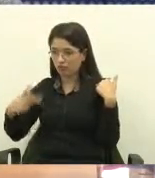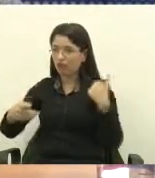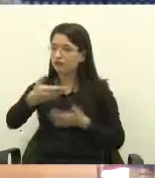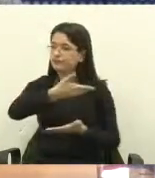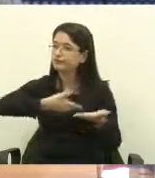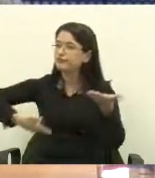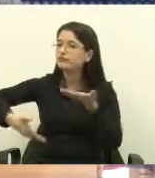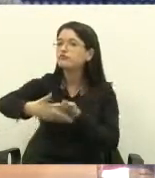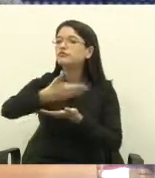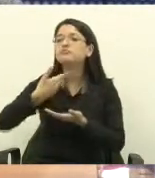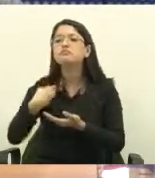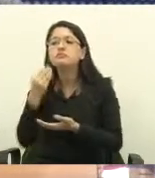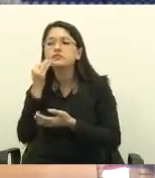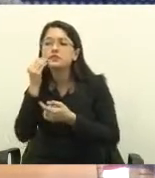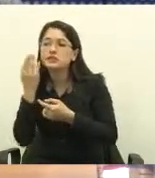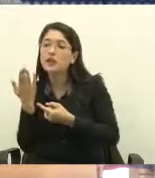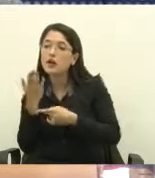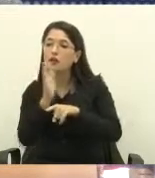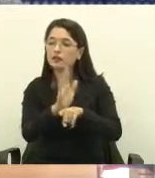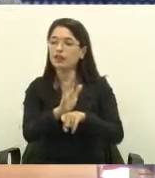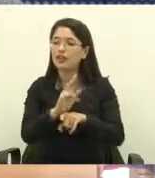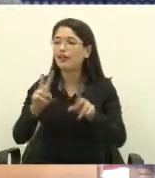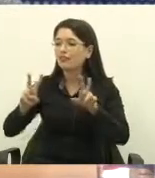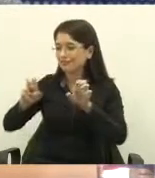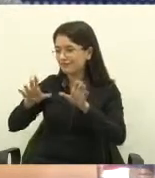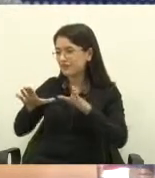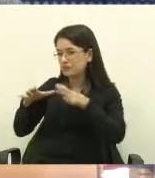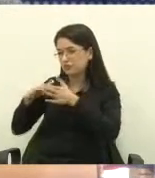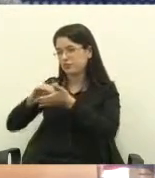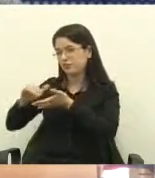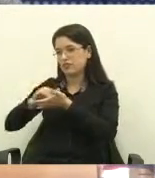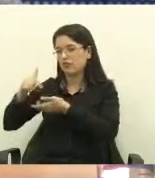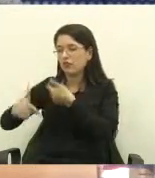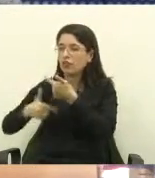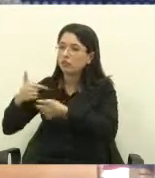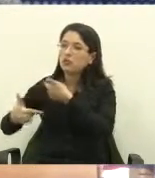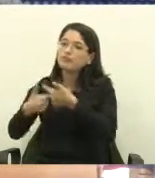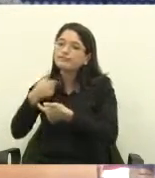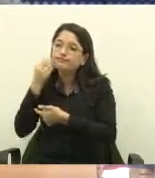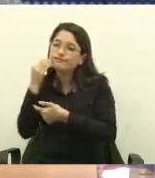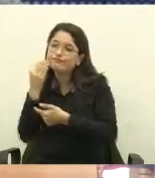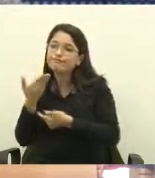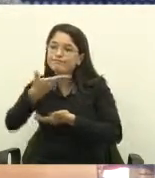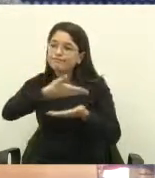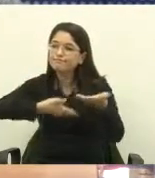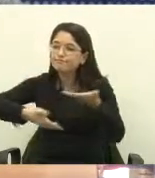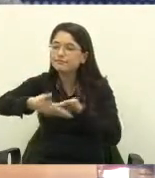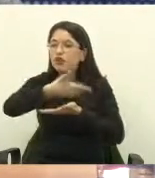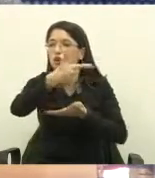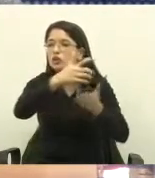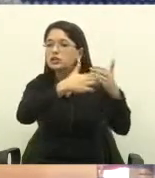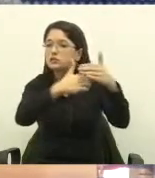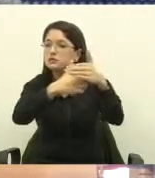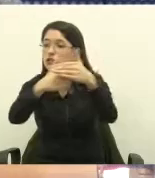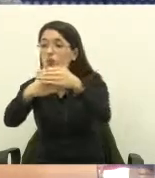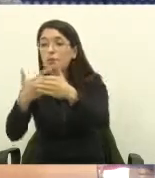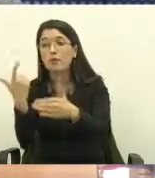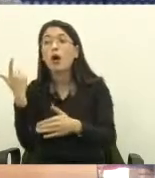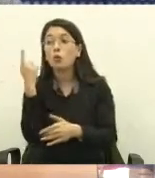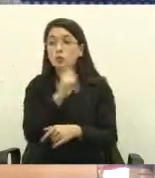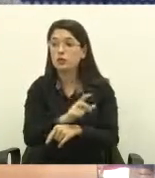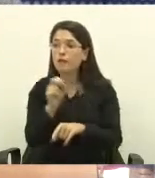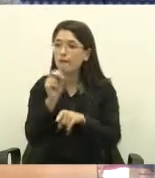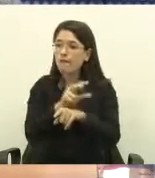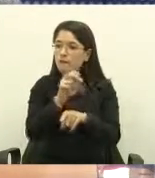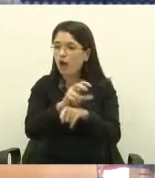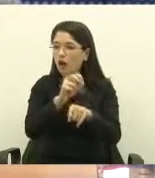contribuição, estendendo os braços da Secretaria do Trabalho para, inclusive, consolidar e manter essas vagas de emprego